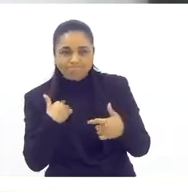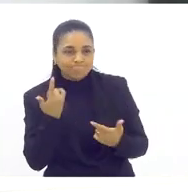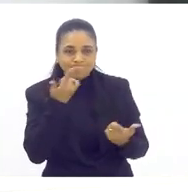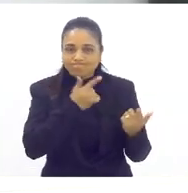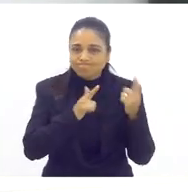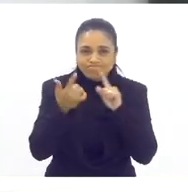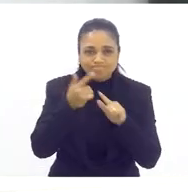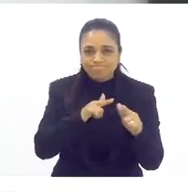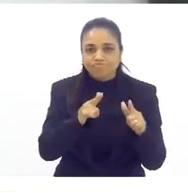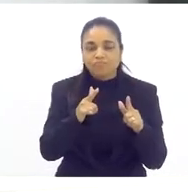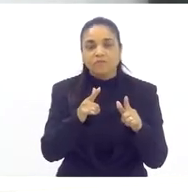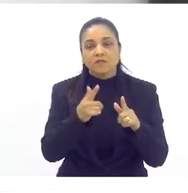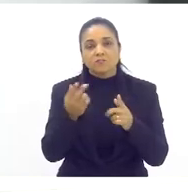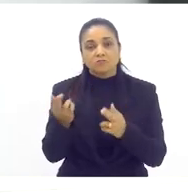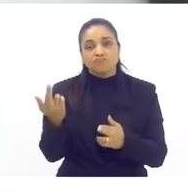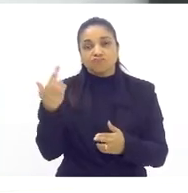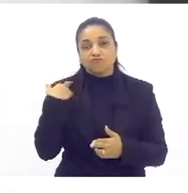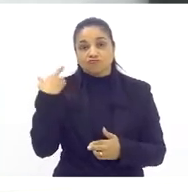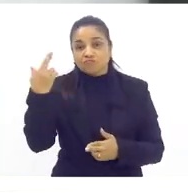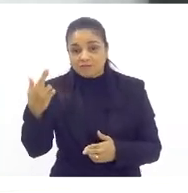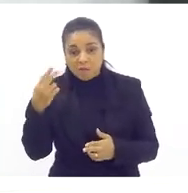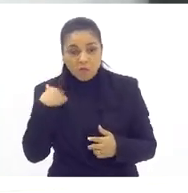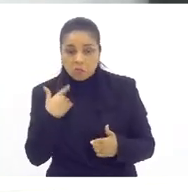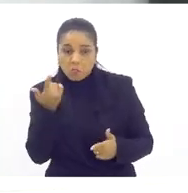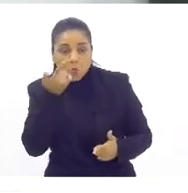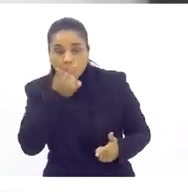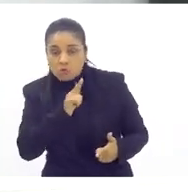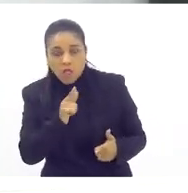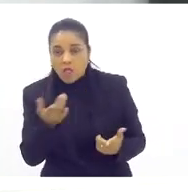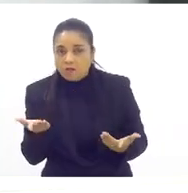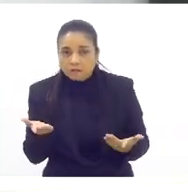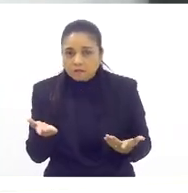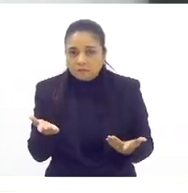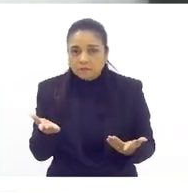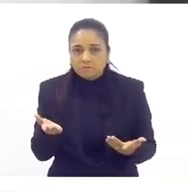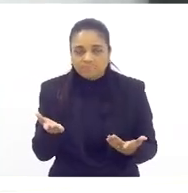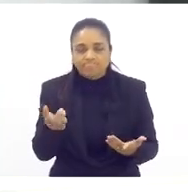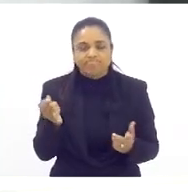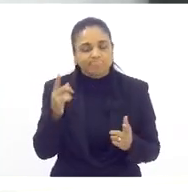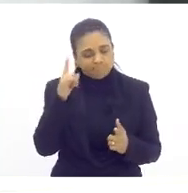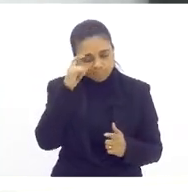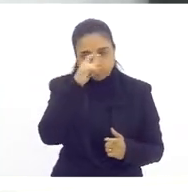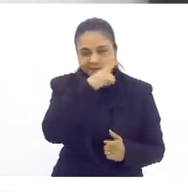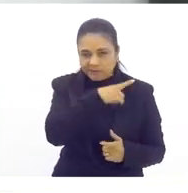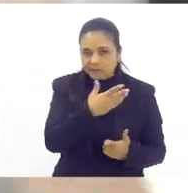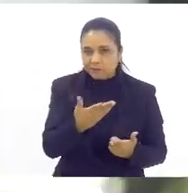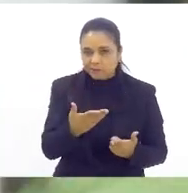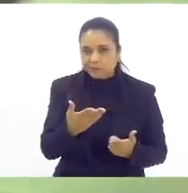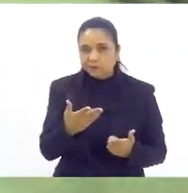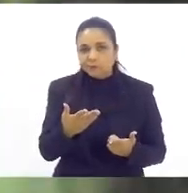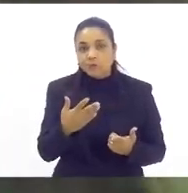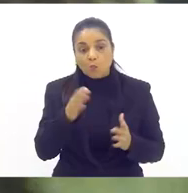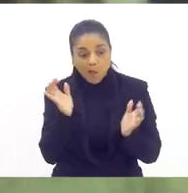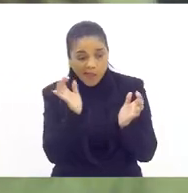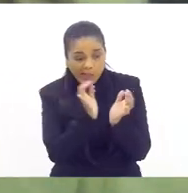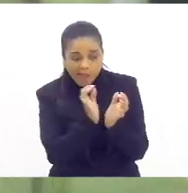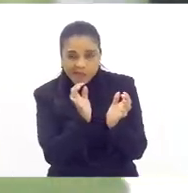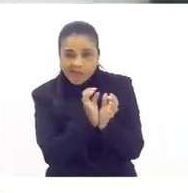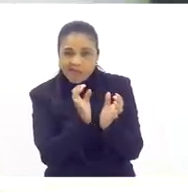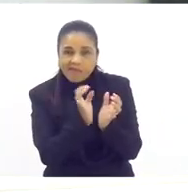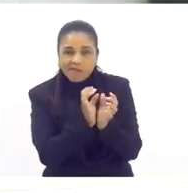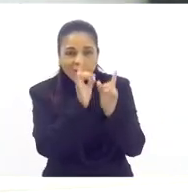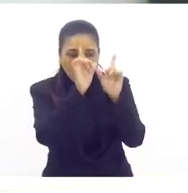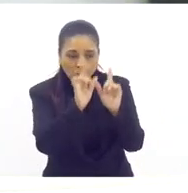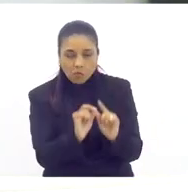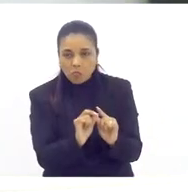ou seja a gente gerencia sem ter poder para gerenciar e isso é muito complicado E além disso com uma equipe extremamente